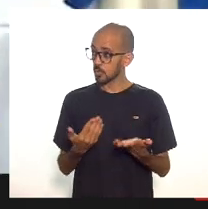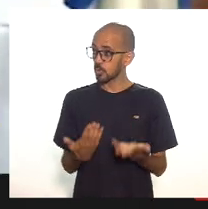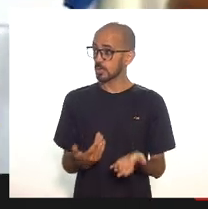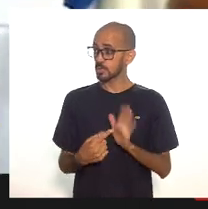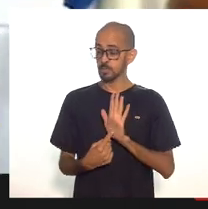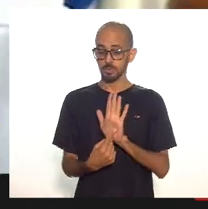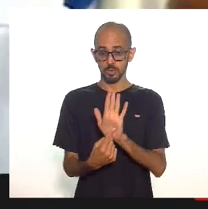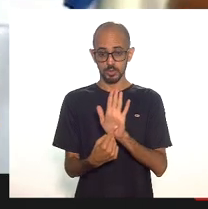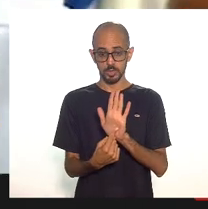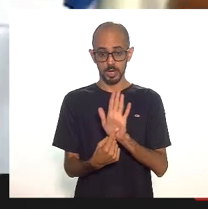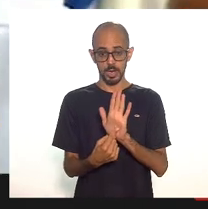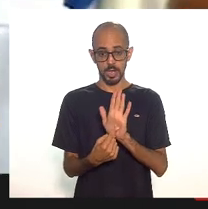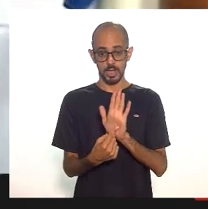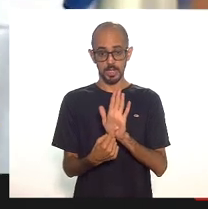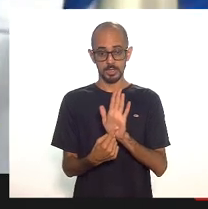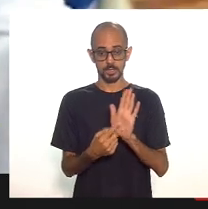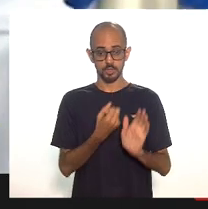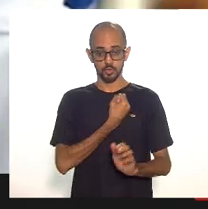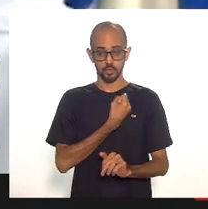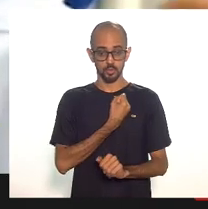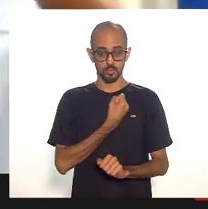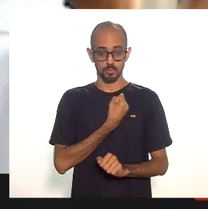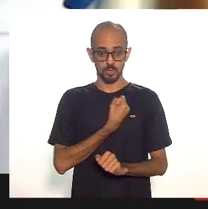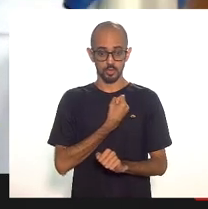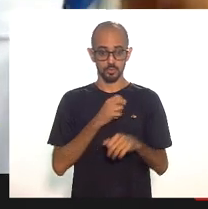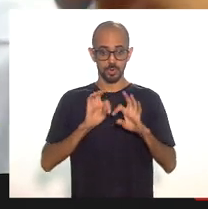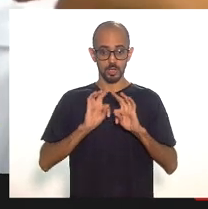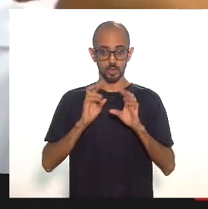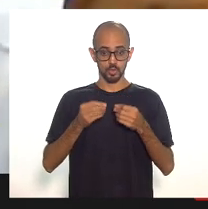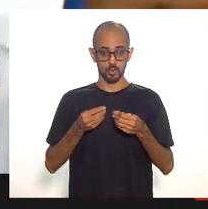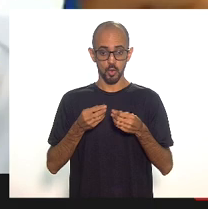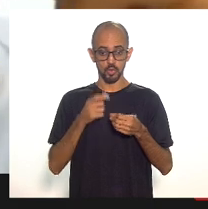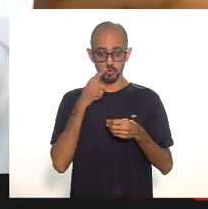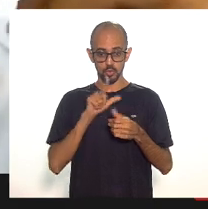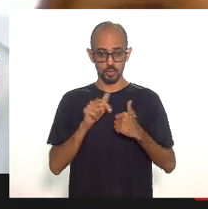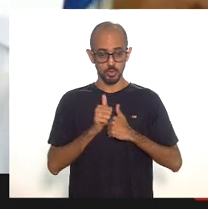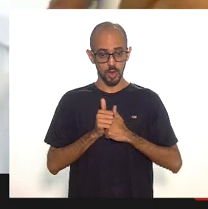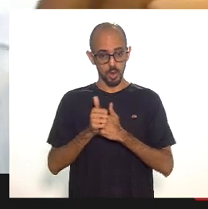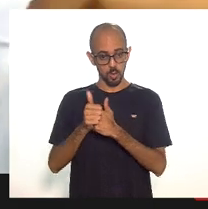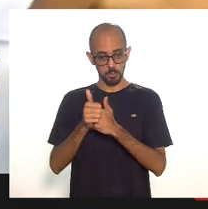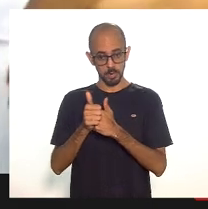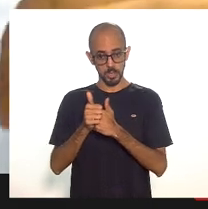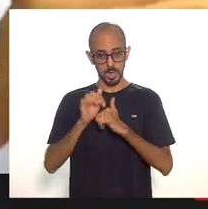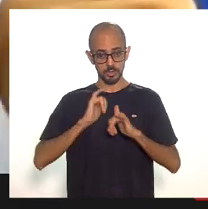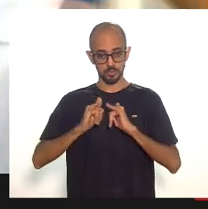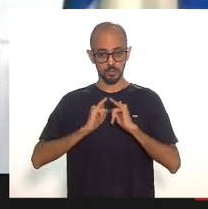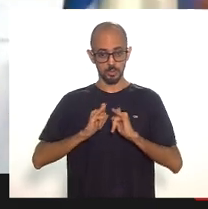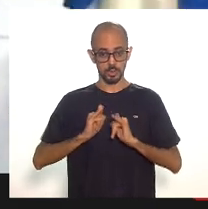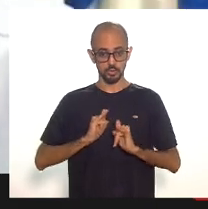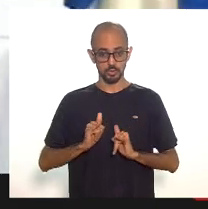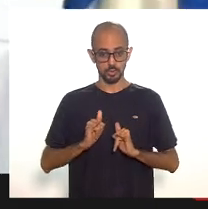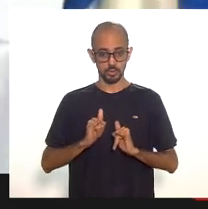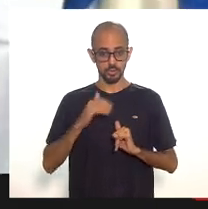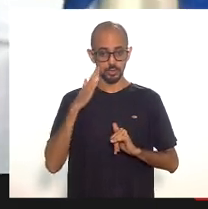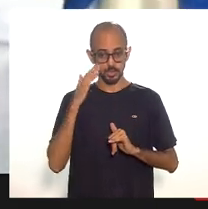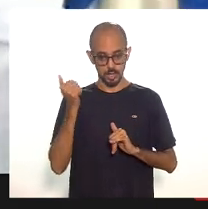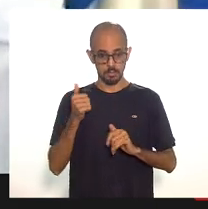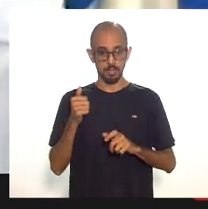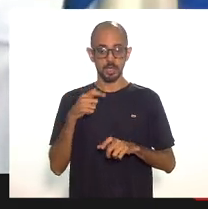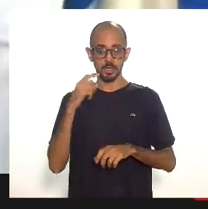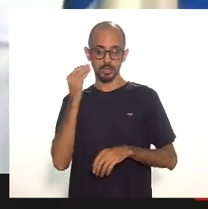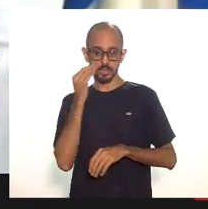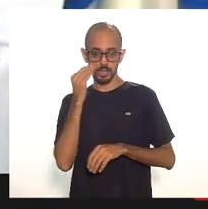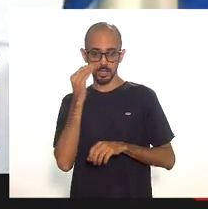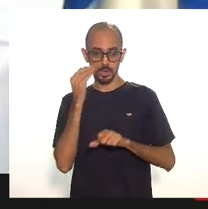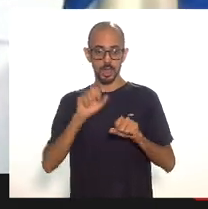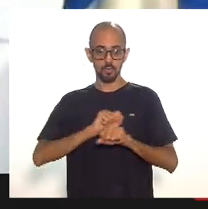esses painéis aí, para que todos possam acompanhar os nossos dados e a gente possa tentar ser o mais